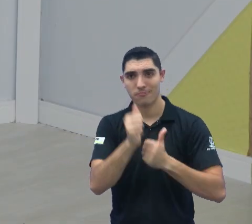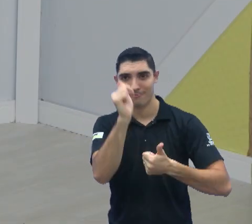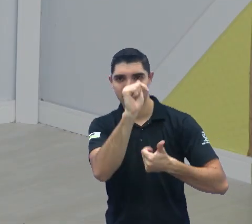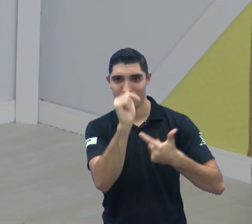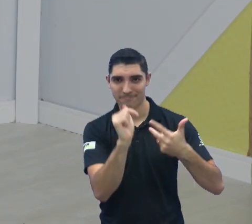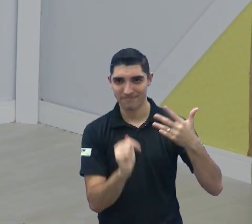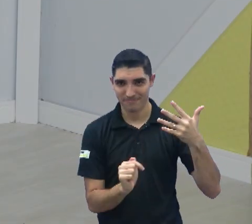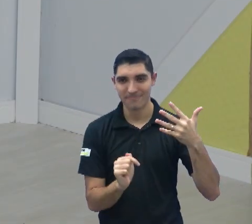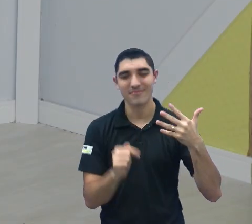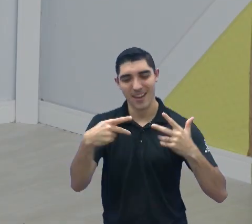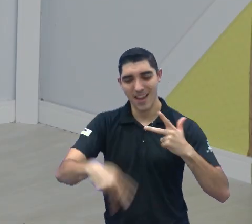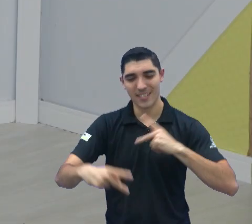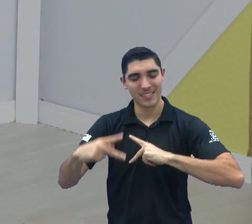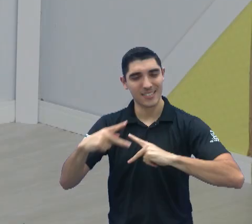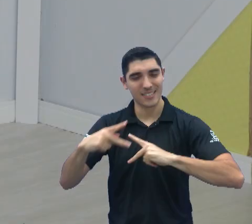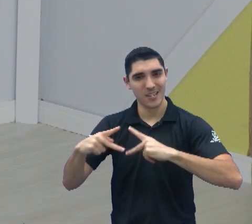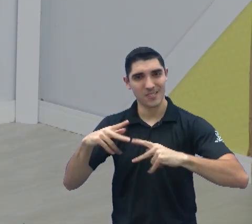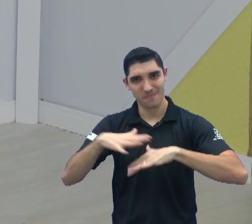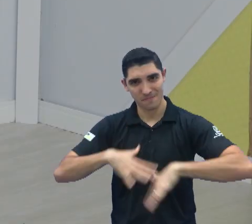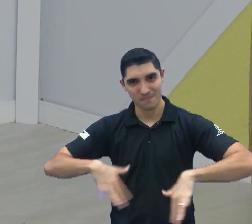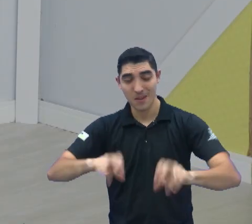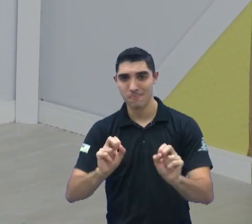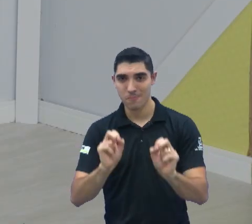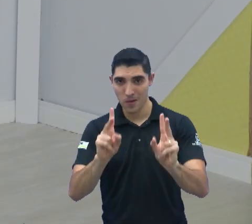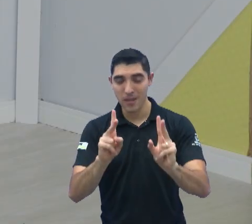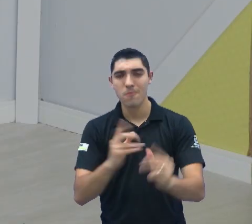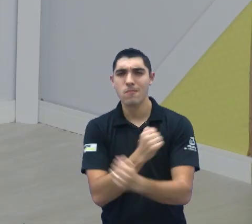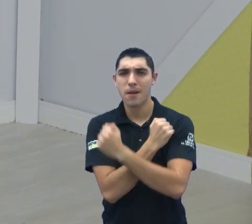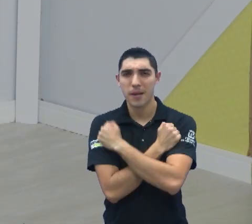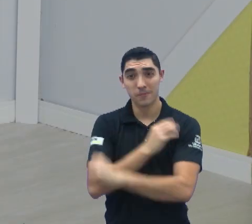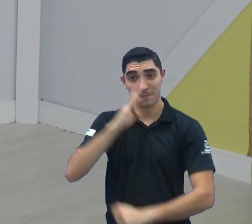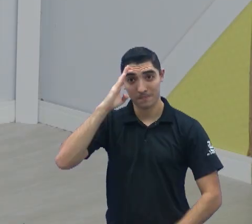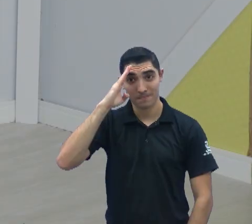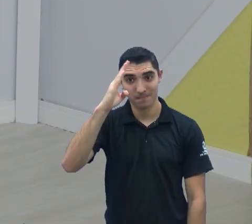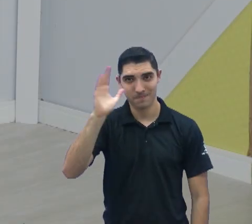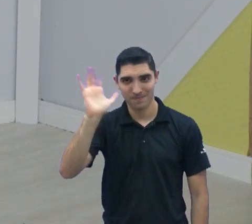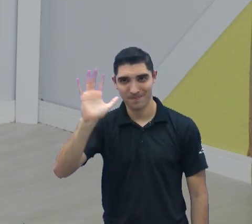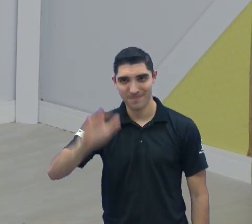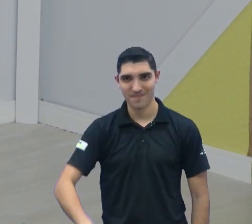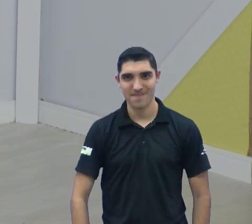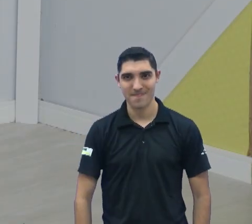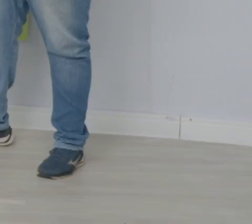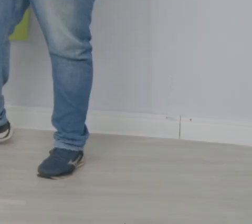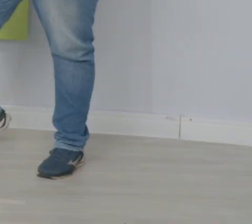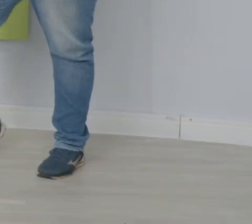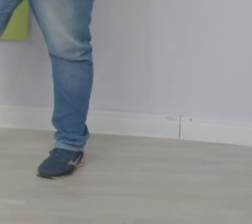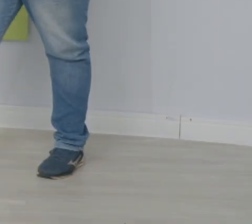assuntos esportivos da nossa cidade. De minha parte, grande abraço, até quarta. Tchau, tchau.